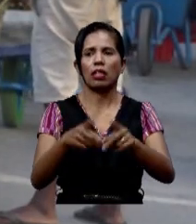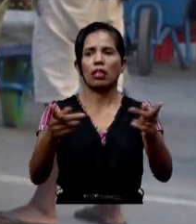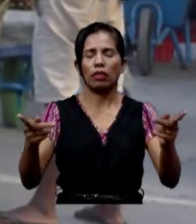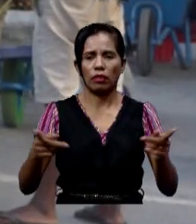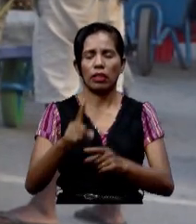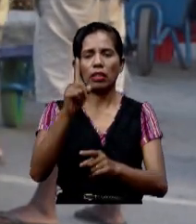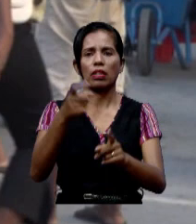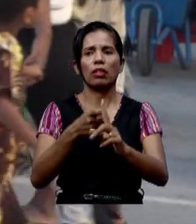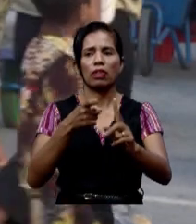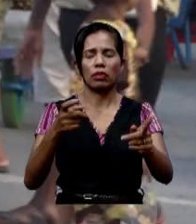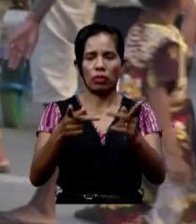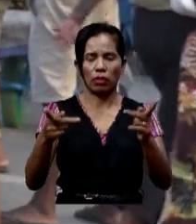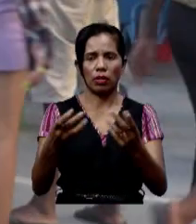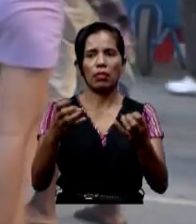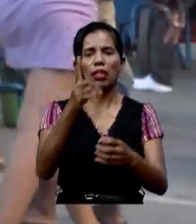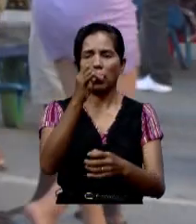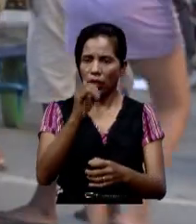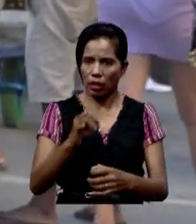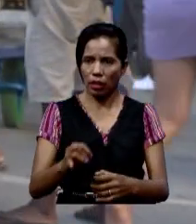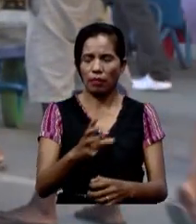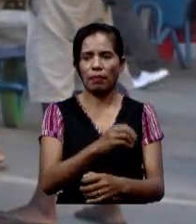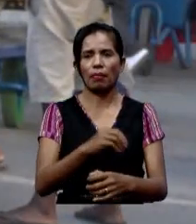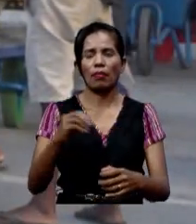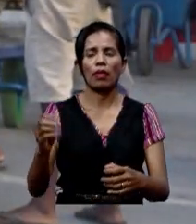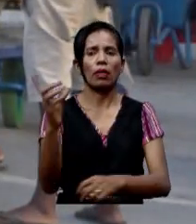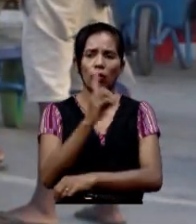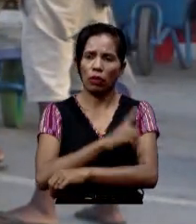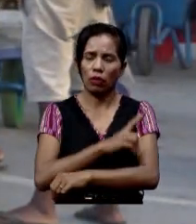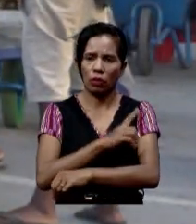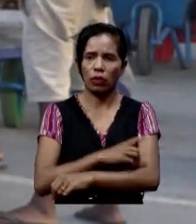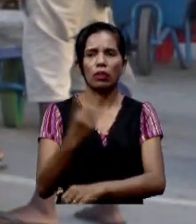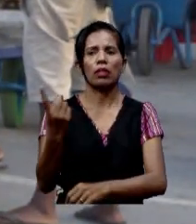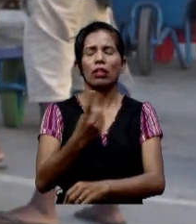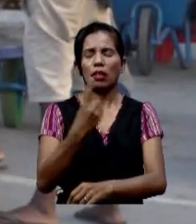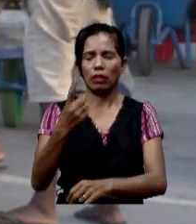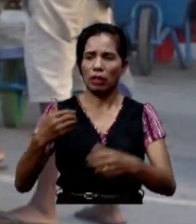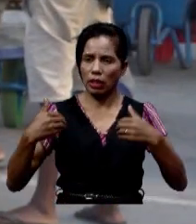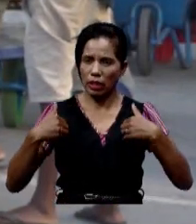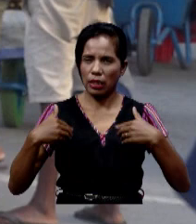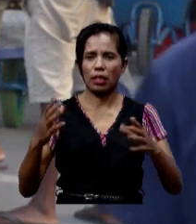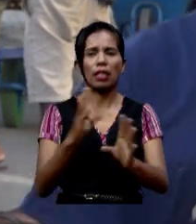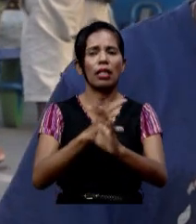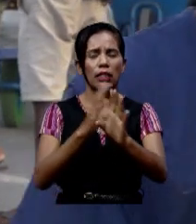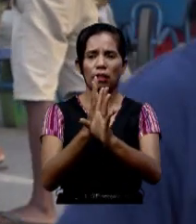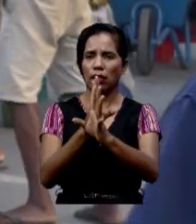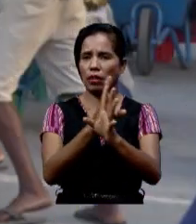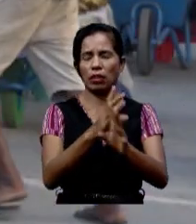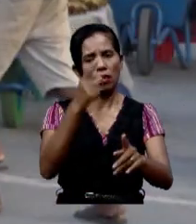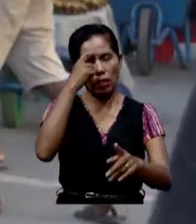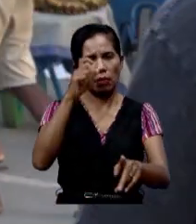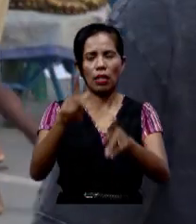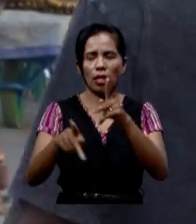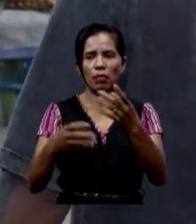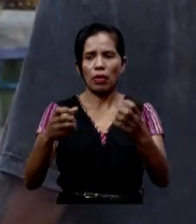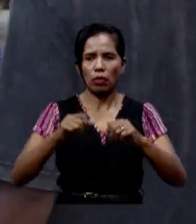ida husi fatin barak iha capital dili, nebe lorong-lorong sempre hamosu engrafamento tamba vendedor barak